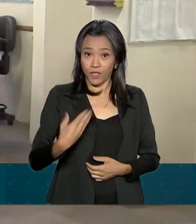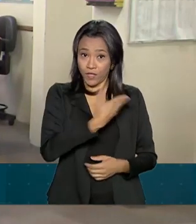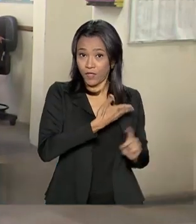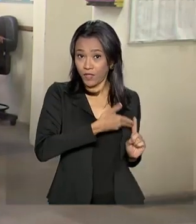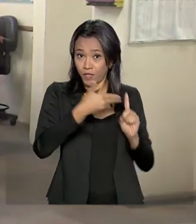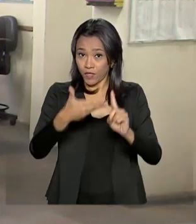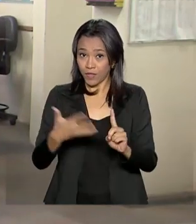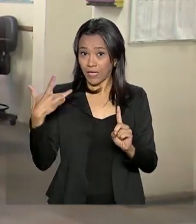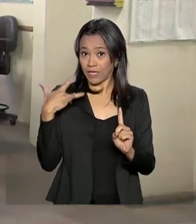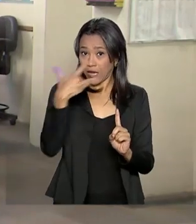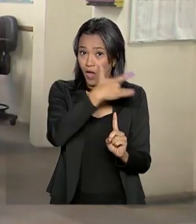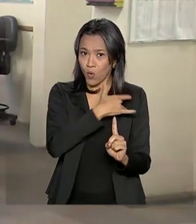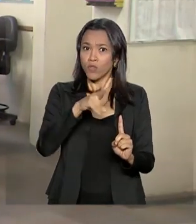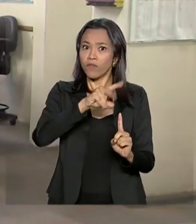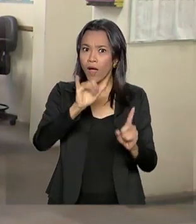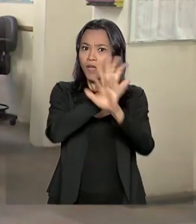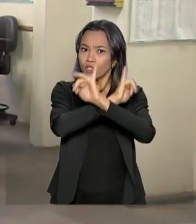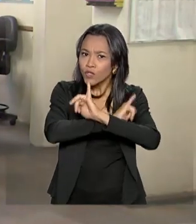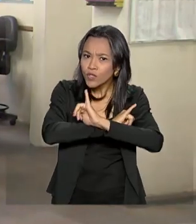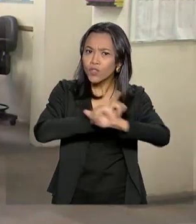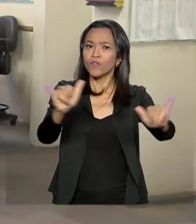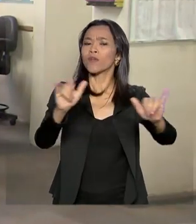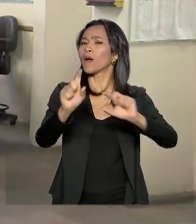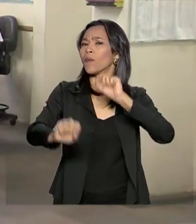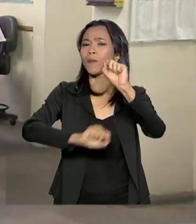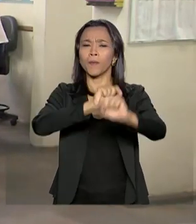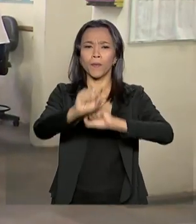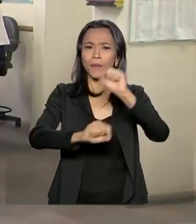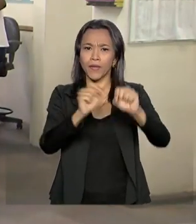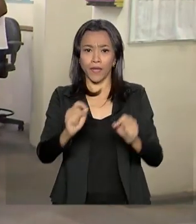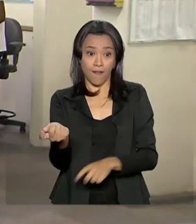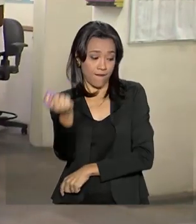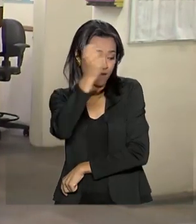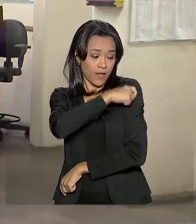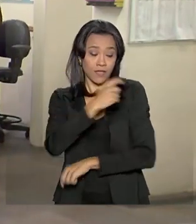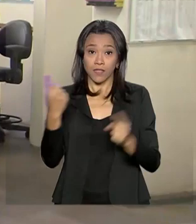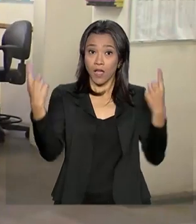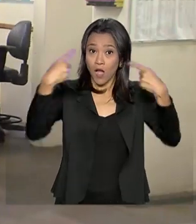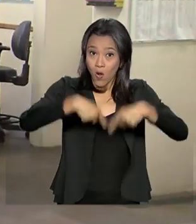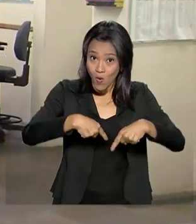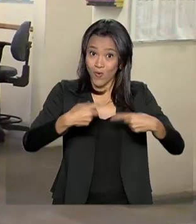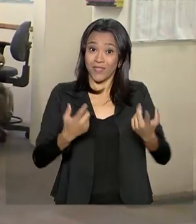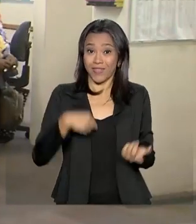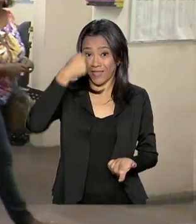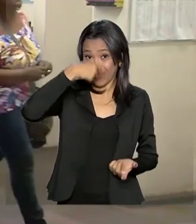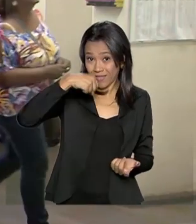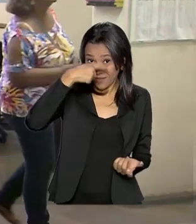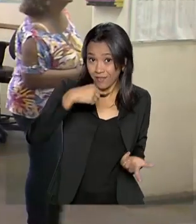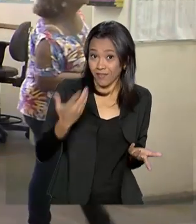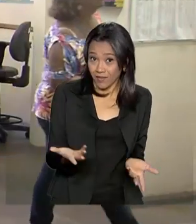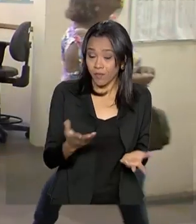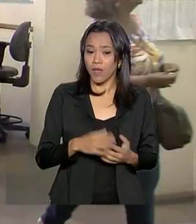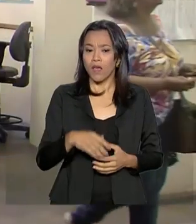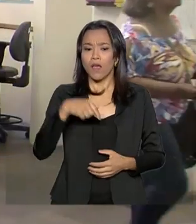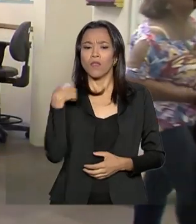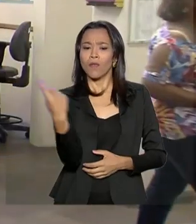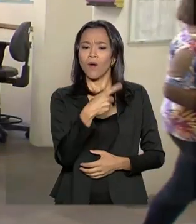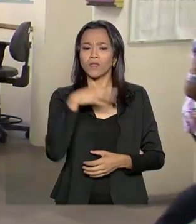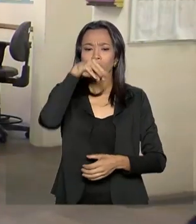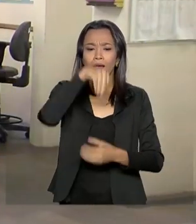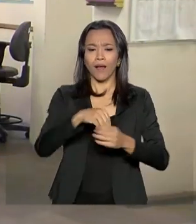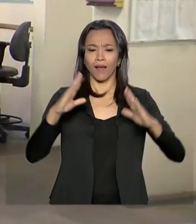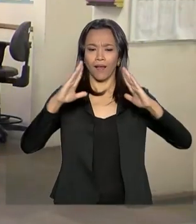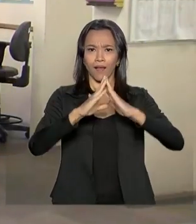Saúde, vai lançar oficialmente a campanha nacional de vacinação contra a influenza. Nós estamos no Centro de